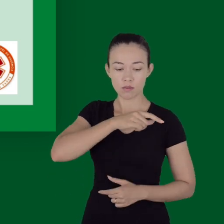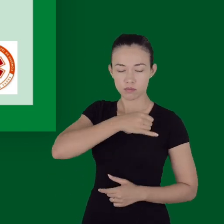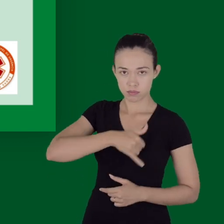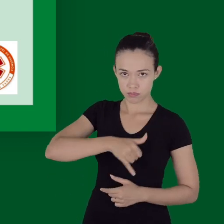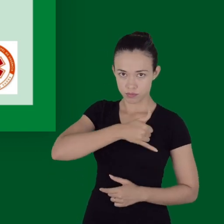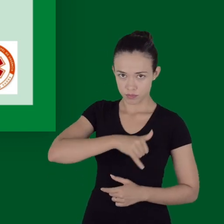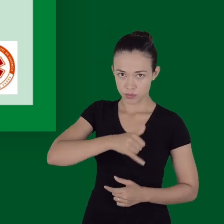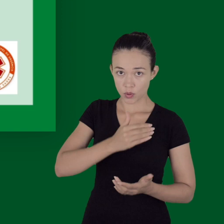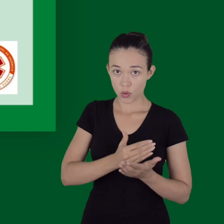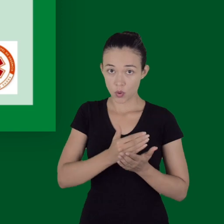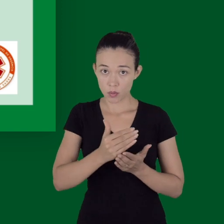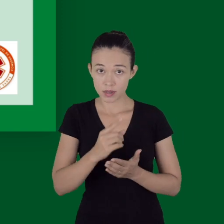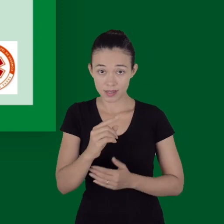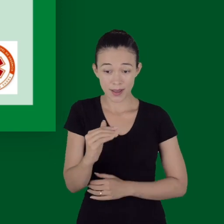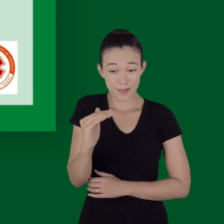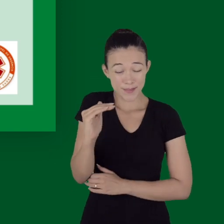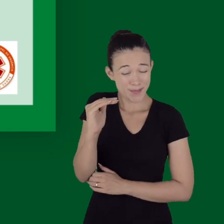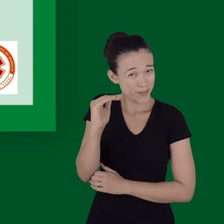baixa possível.